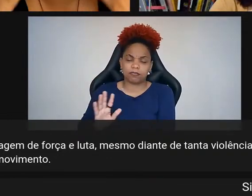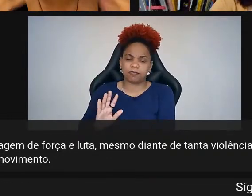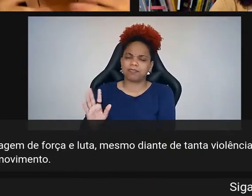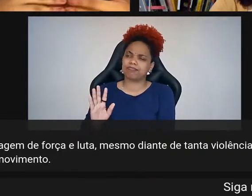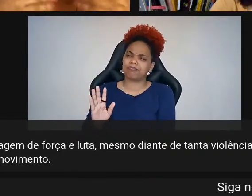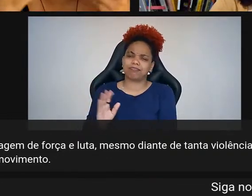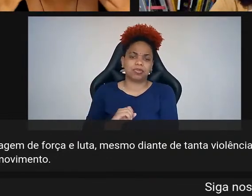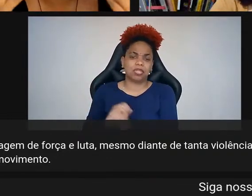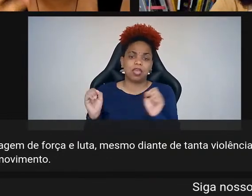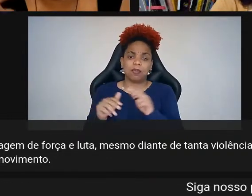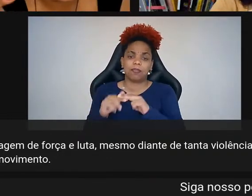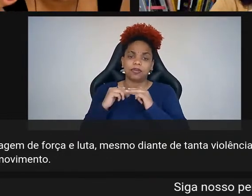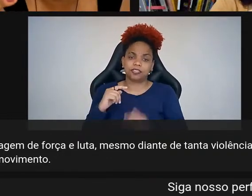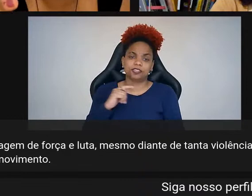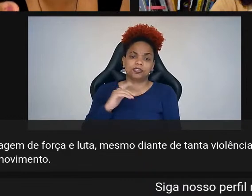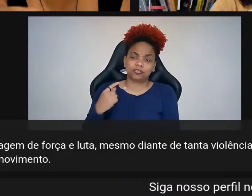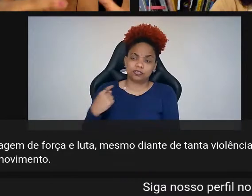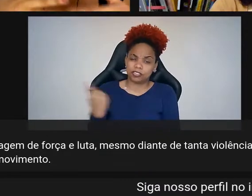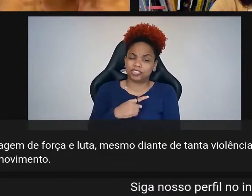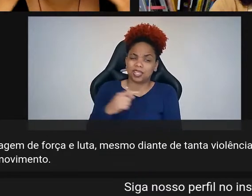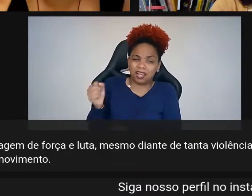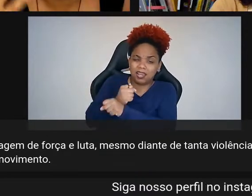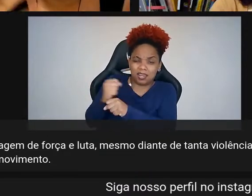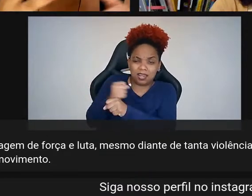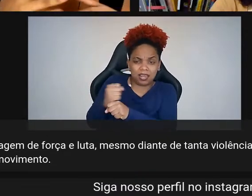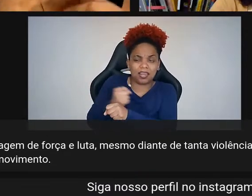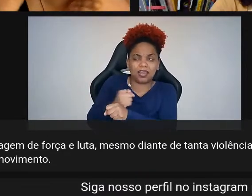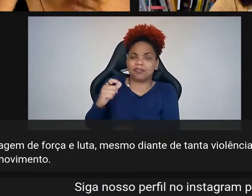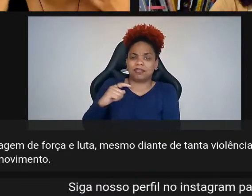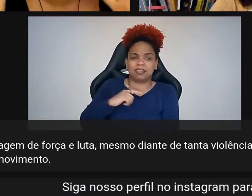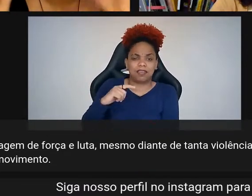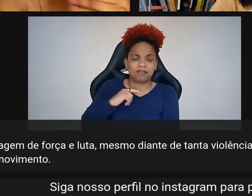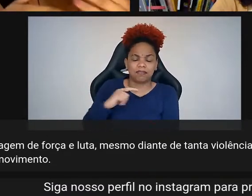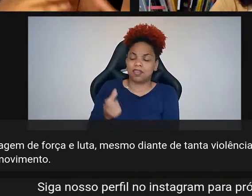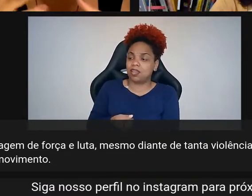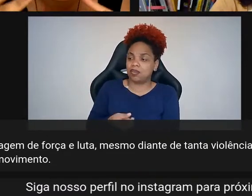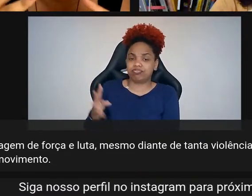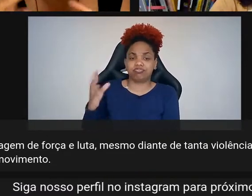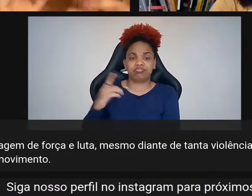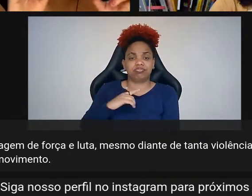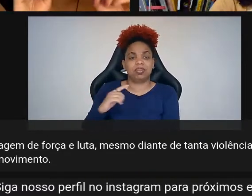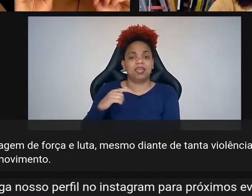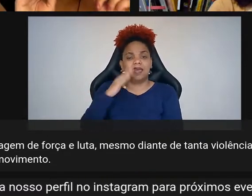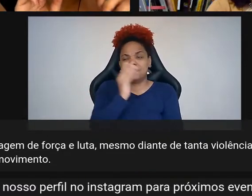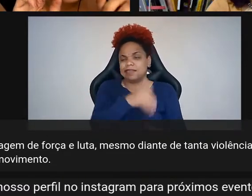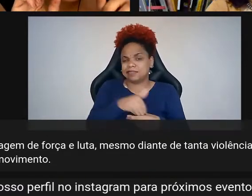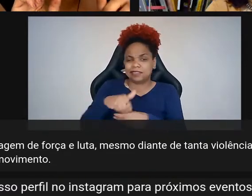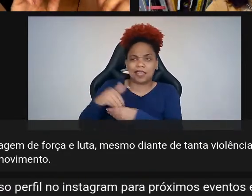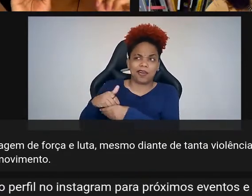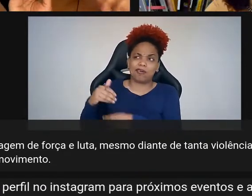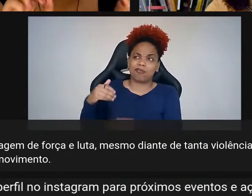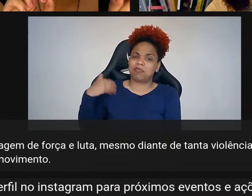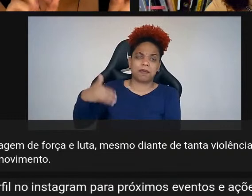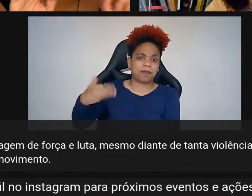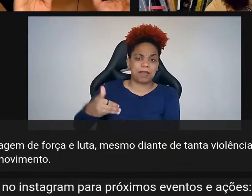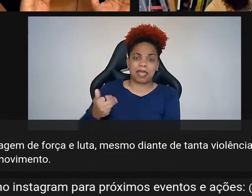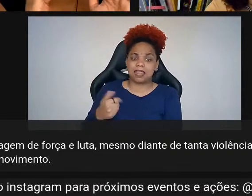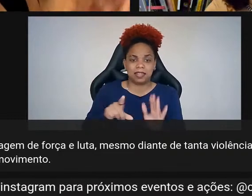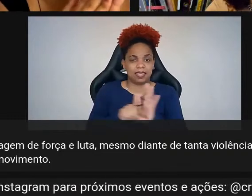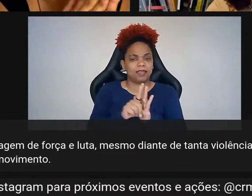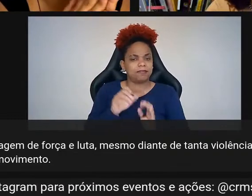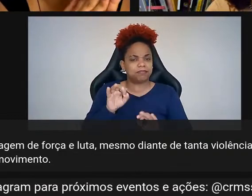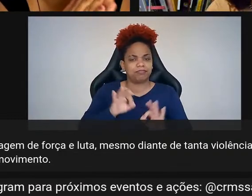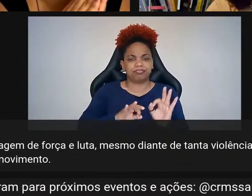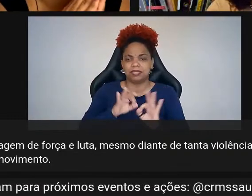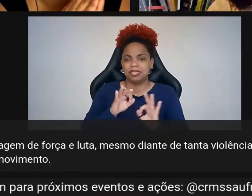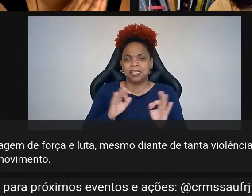anos, décadas e décadas de legislação, de Congresso, de eleições, e não temos nenhuma lei que foi feita